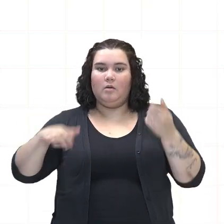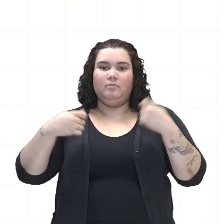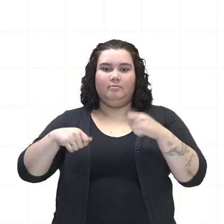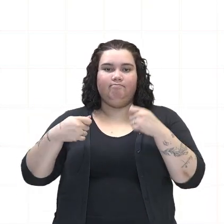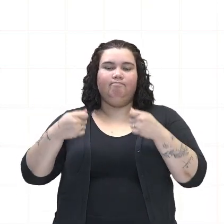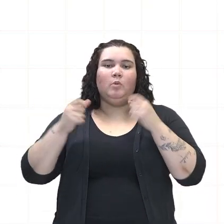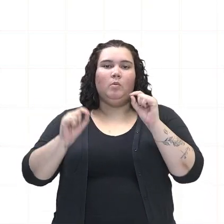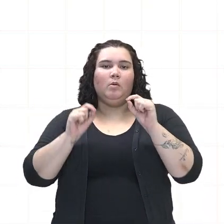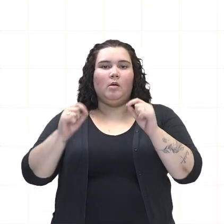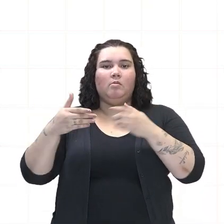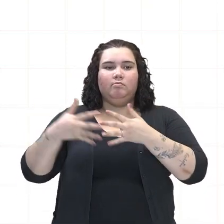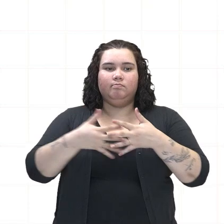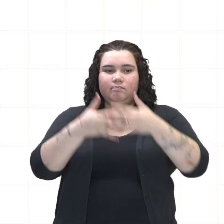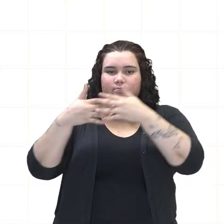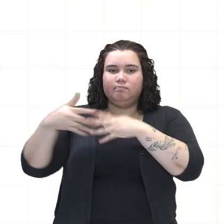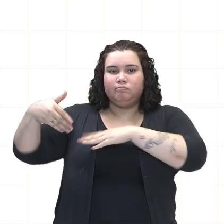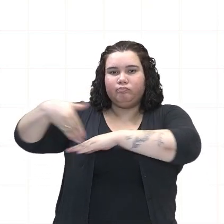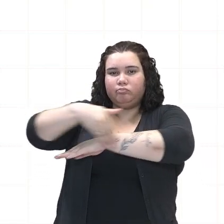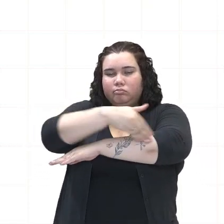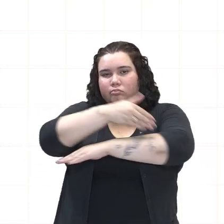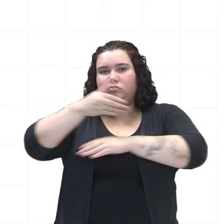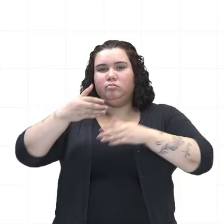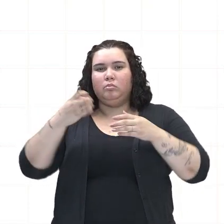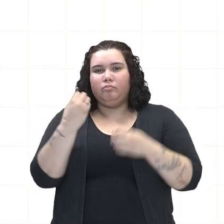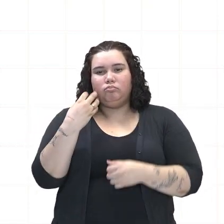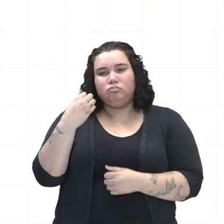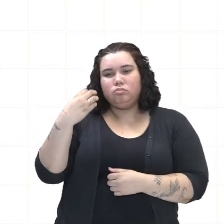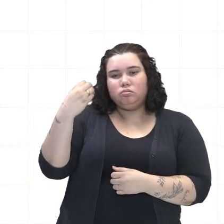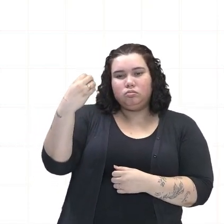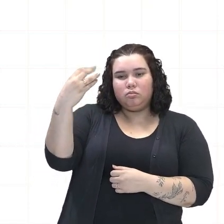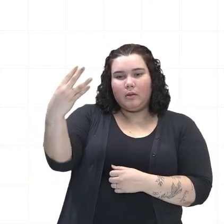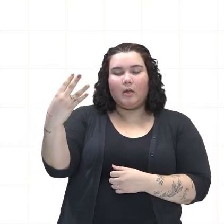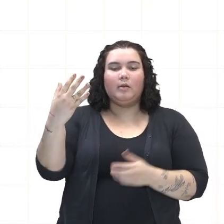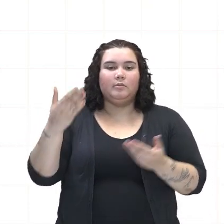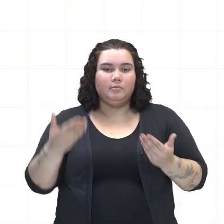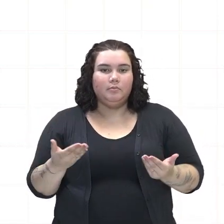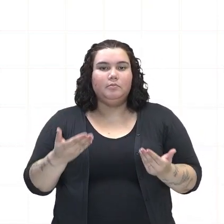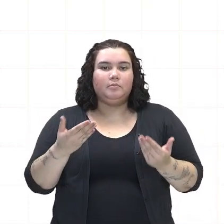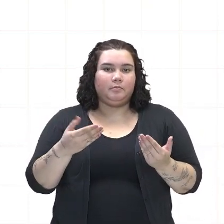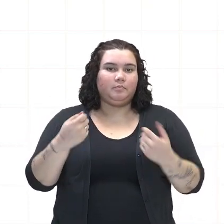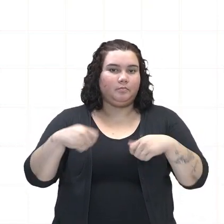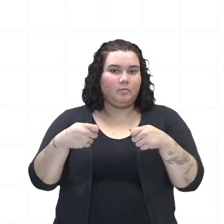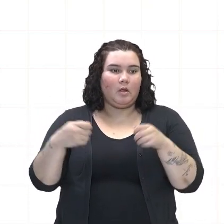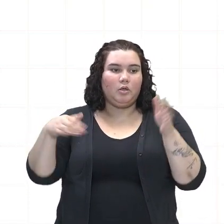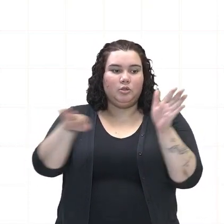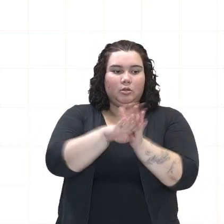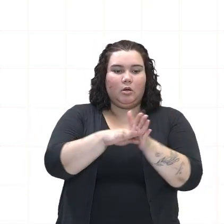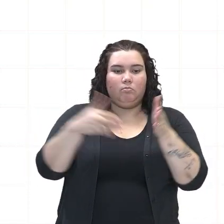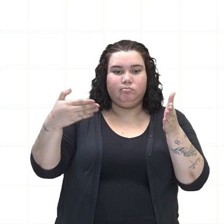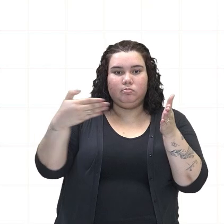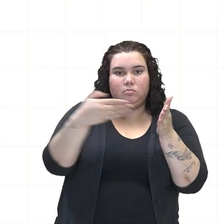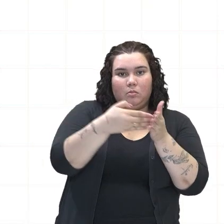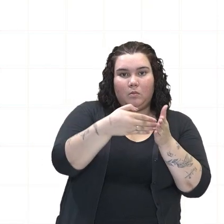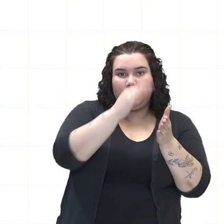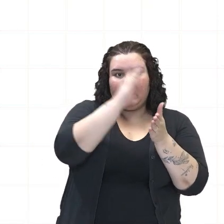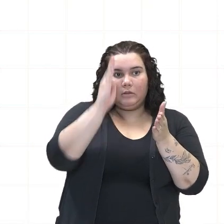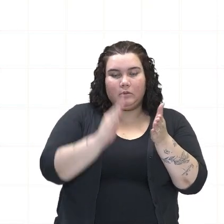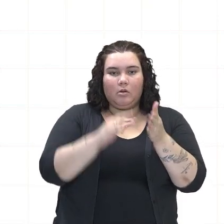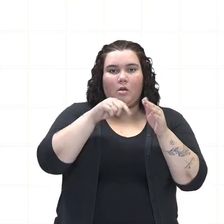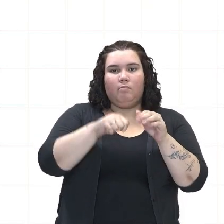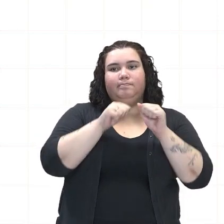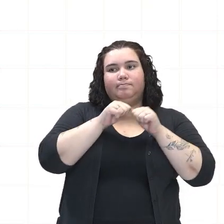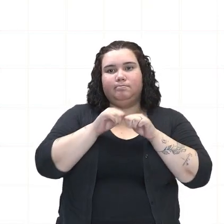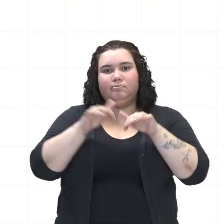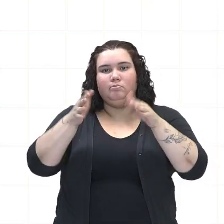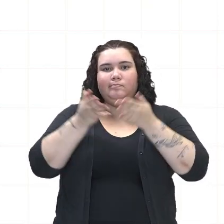pelas estradas, ela tem que vir de alguma forma para os portos do Brasil, para poder ser exportado ou para mandar, né,